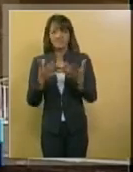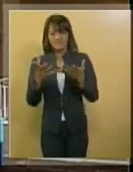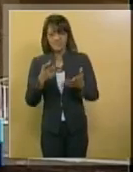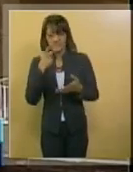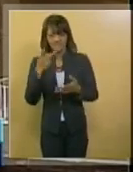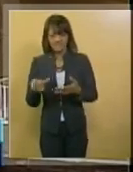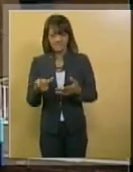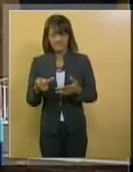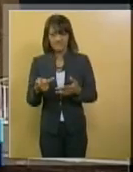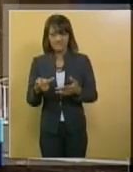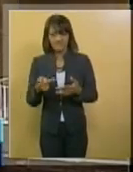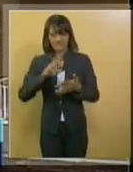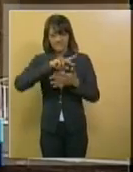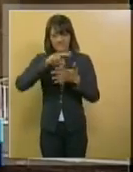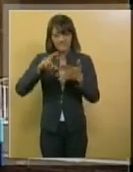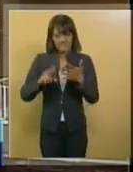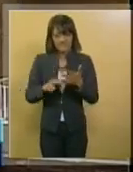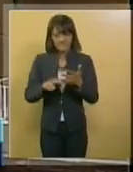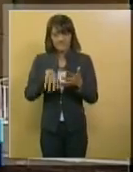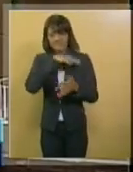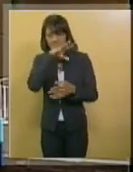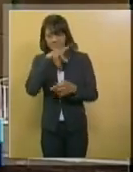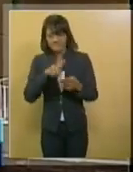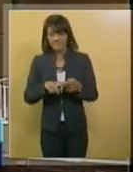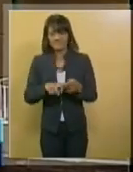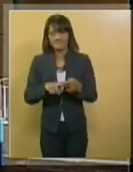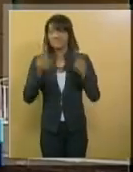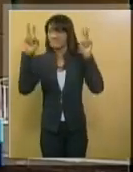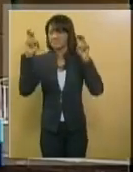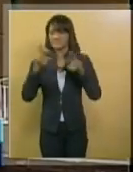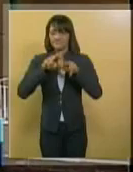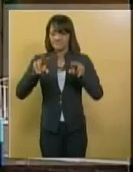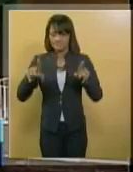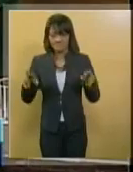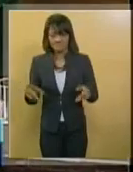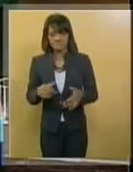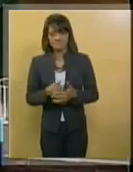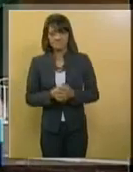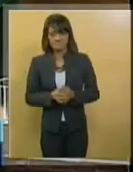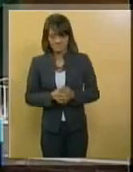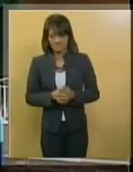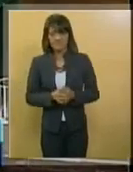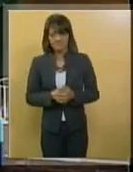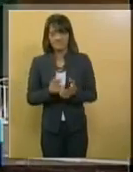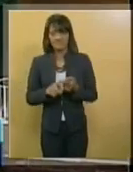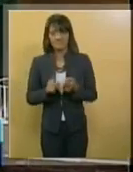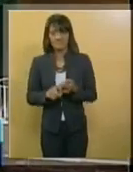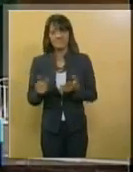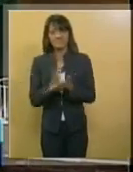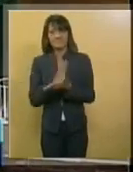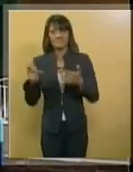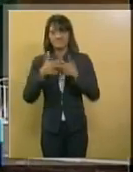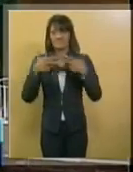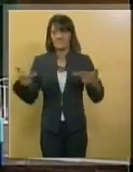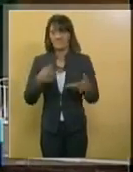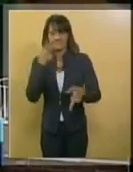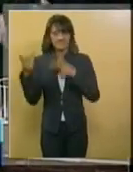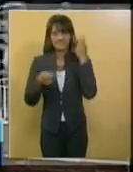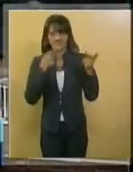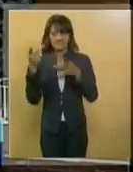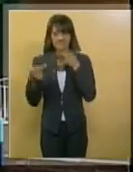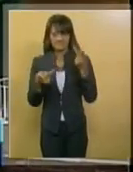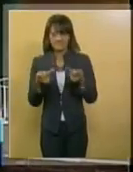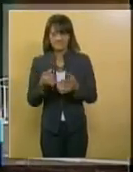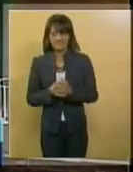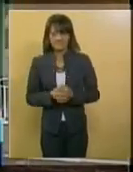de ecoterapias para destinação de animais e a gente vai falar de muitas outras coisas, porque também temos que pensar nos cavalos. Então, tem muita coisa para se falar, deputada. Isso é só